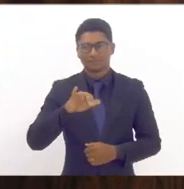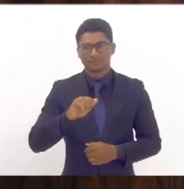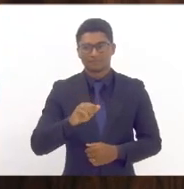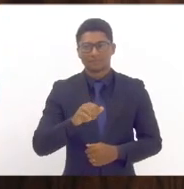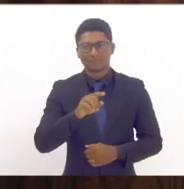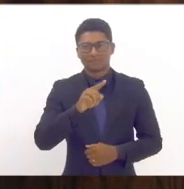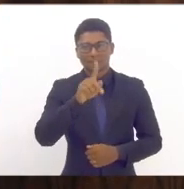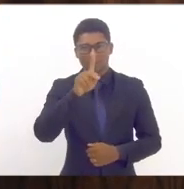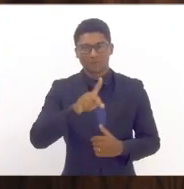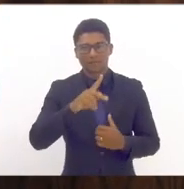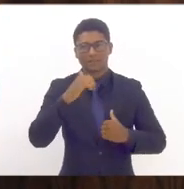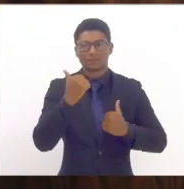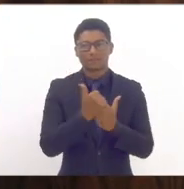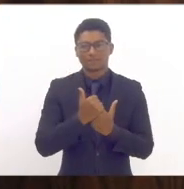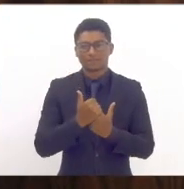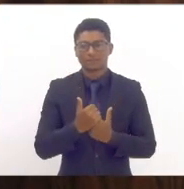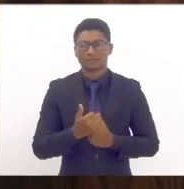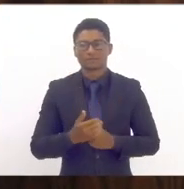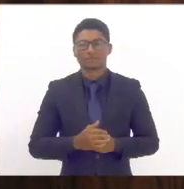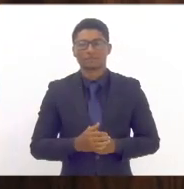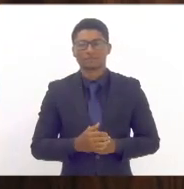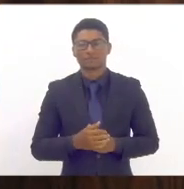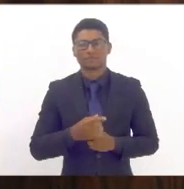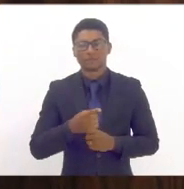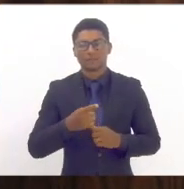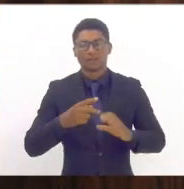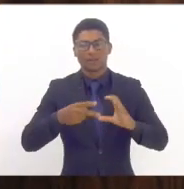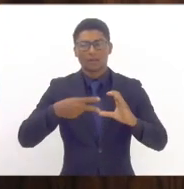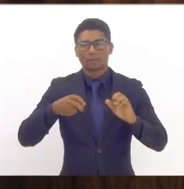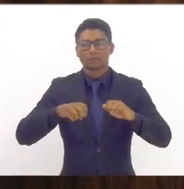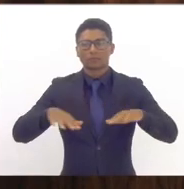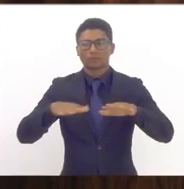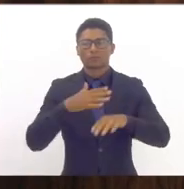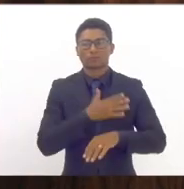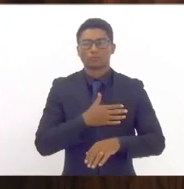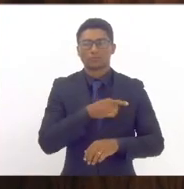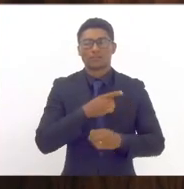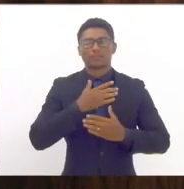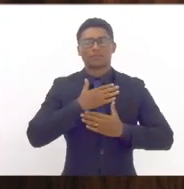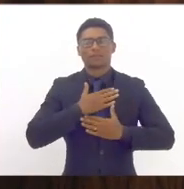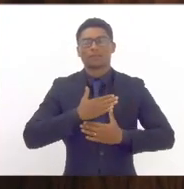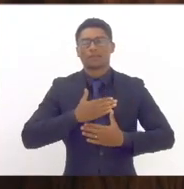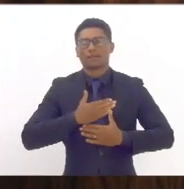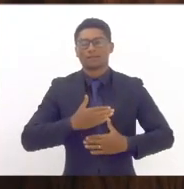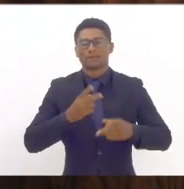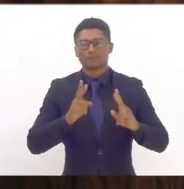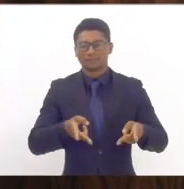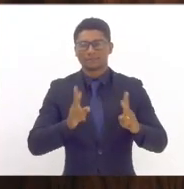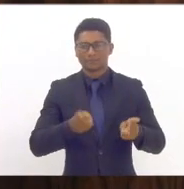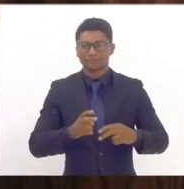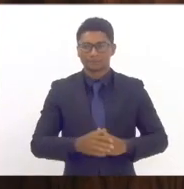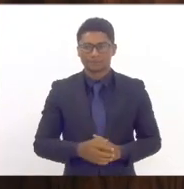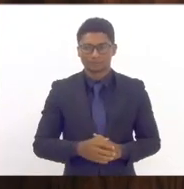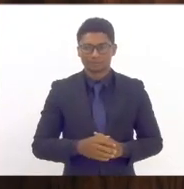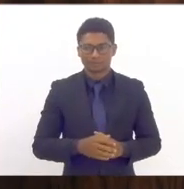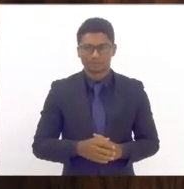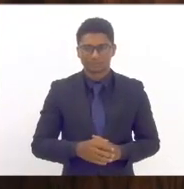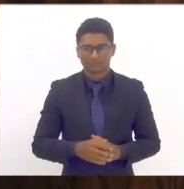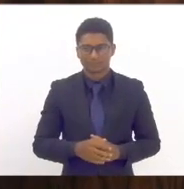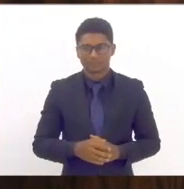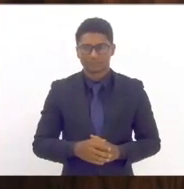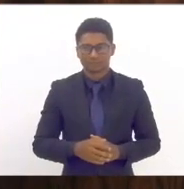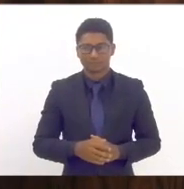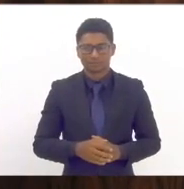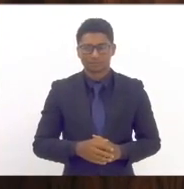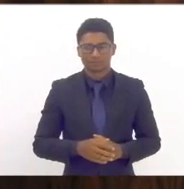vice-presidente, uma pessoa que conquistou a Câmara, tranquila, serena, presente, se